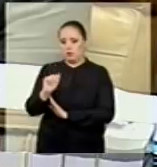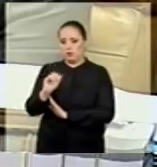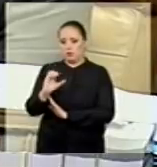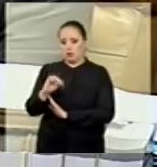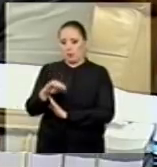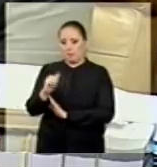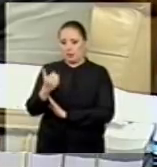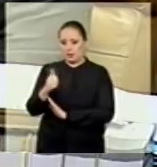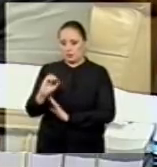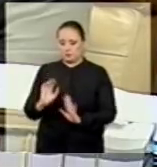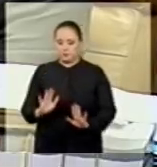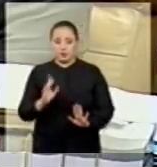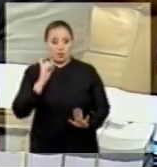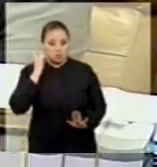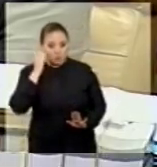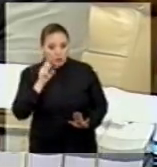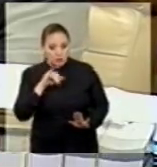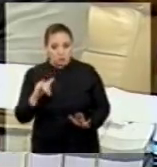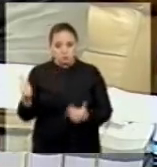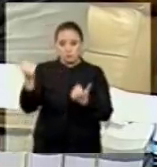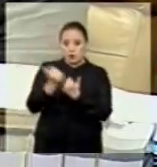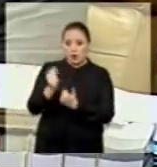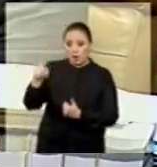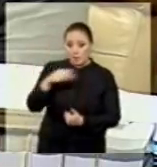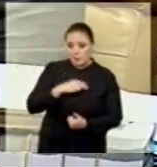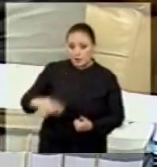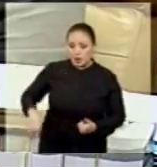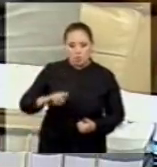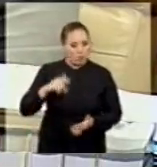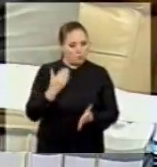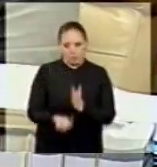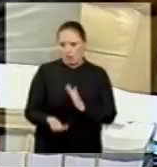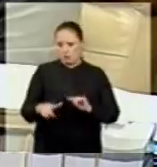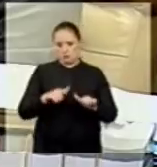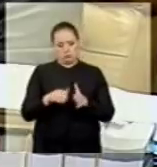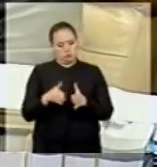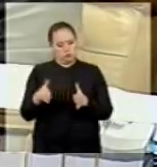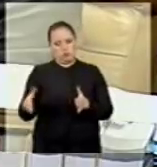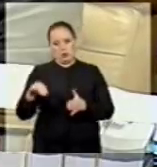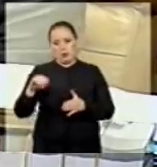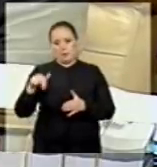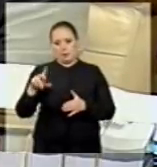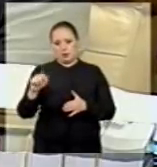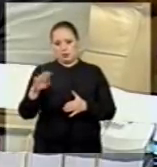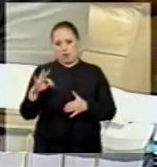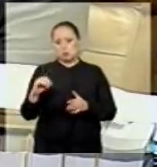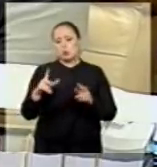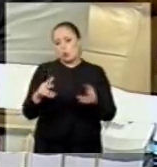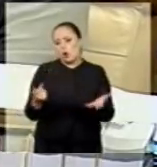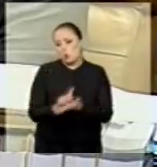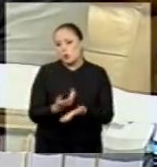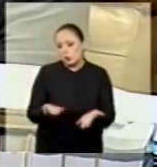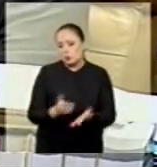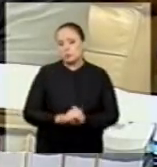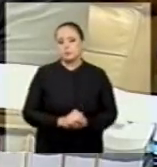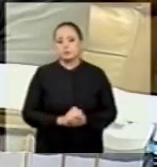a função de ministro de Estado não perde o mandato. Isso continua sendo atual hoje, não é?